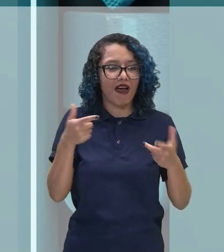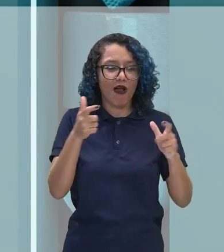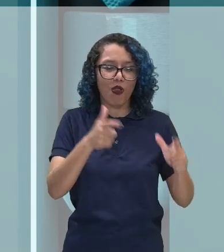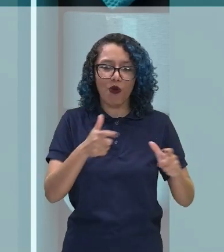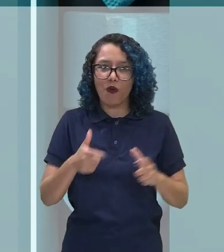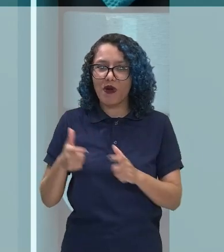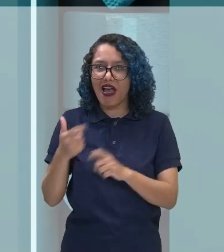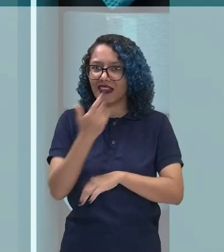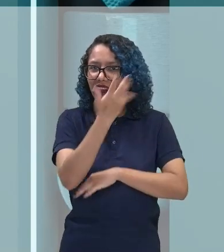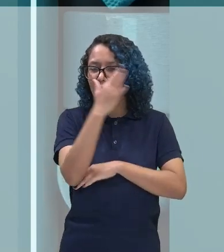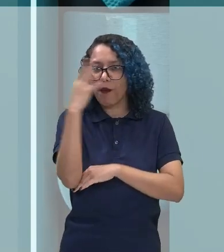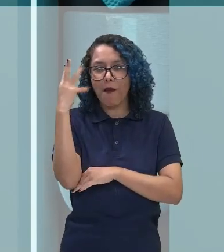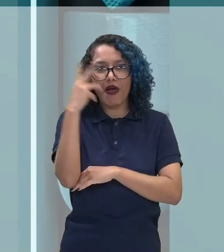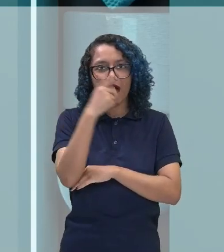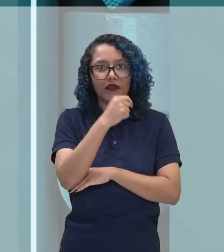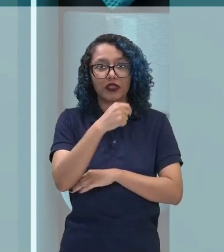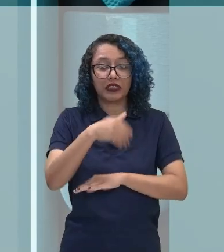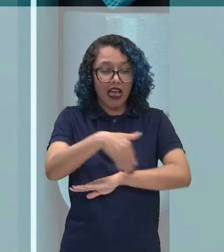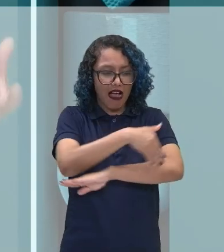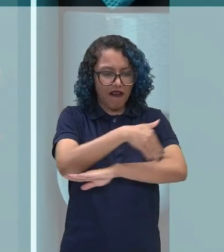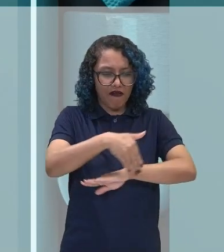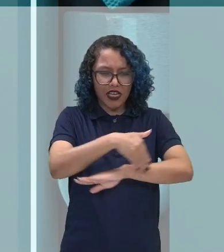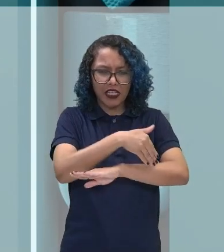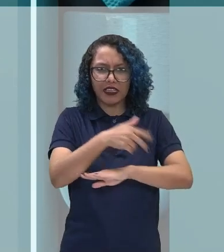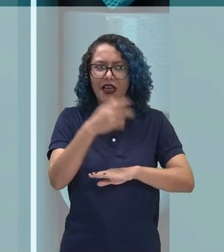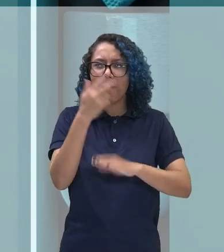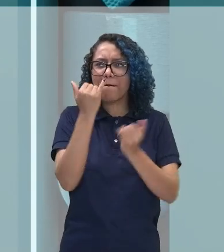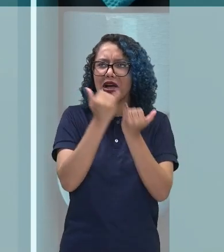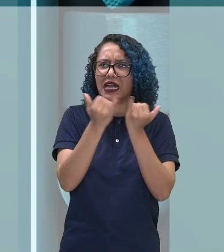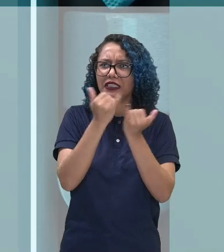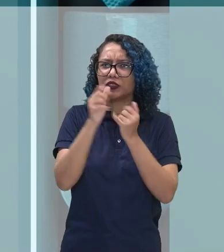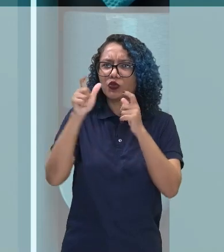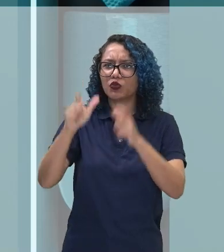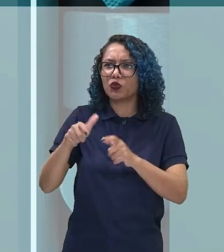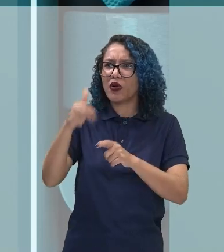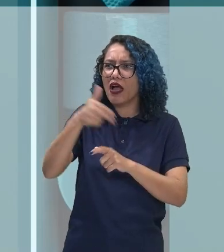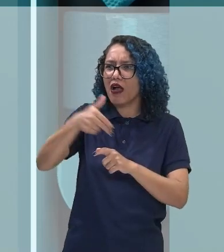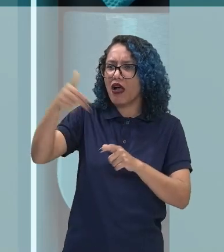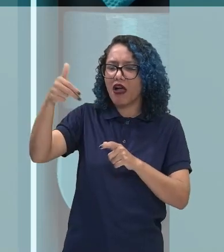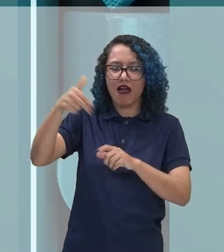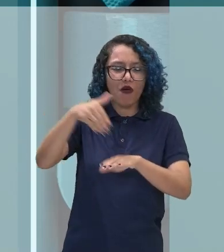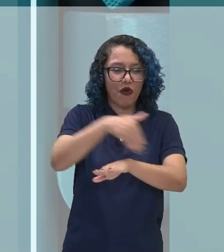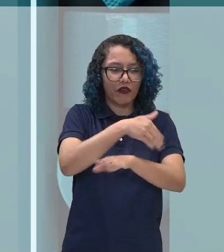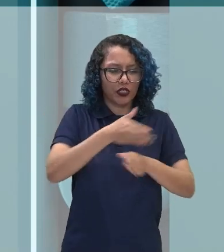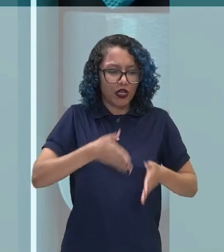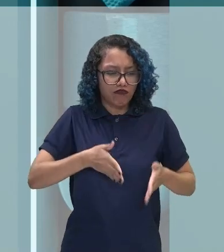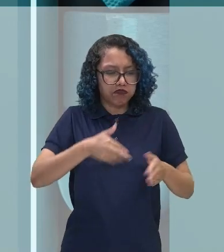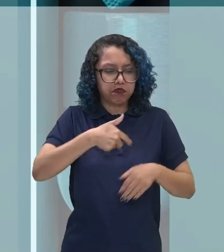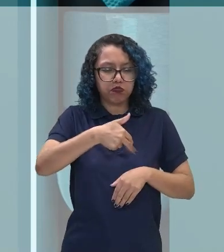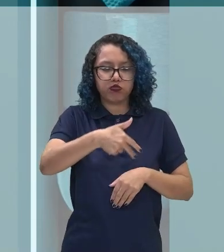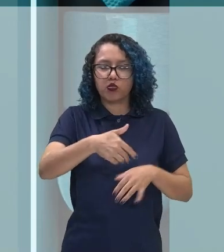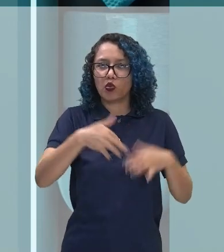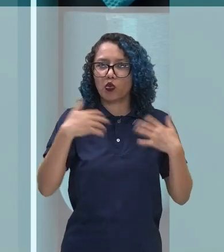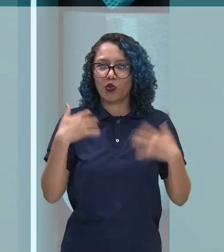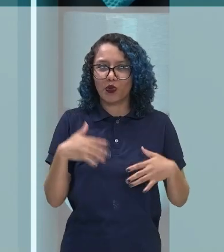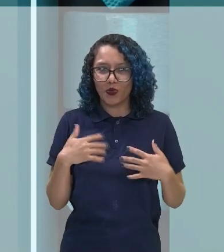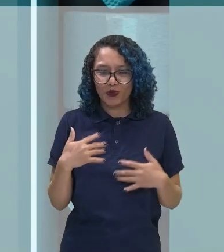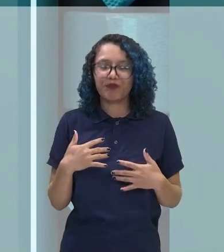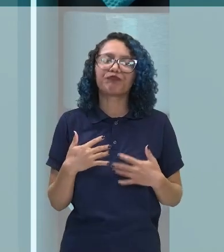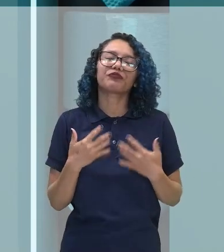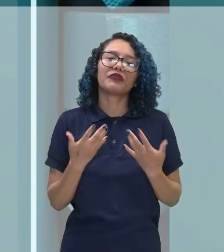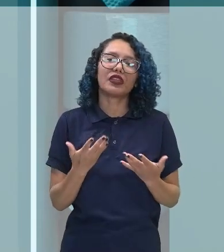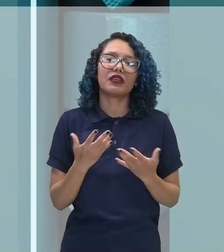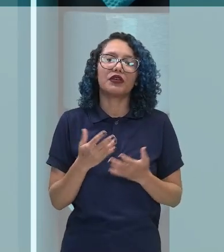Avenida Antártica, eu achei assim, parece que eu estava no Nordeste, andando na Avenida Antártica de Maués. Certo? E